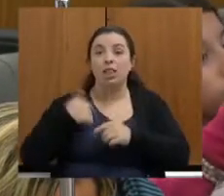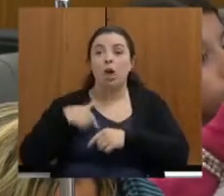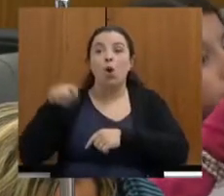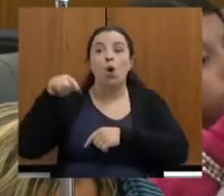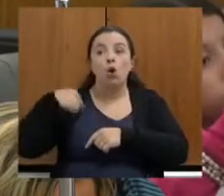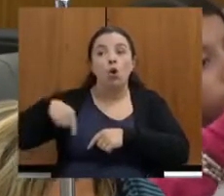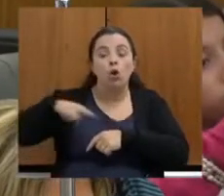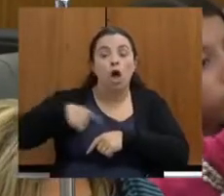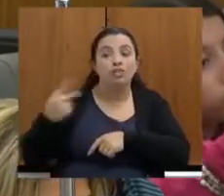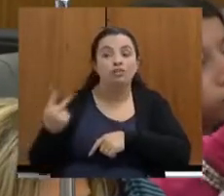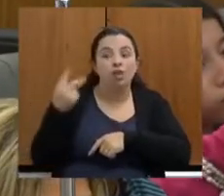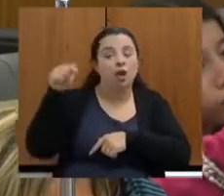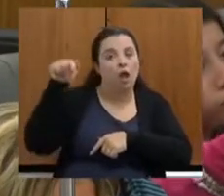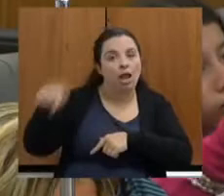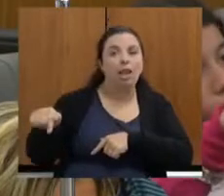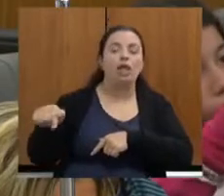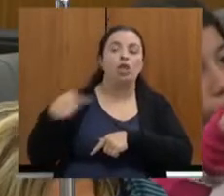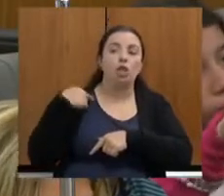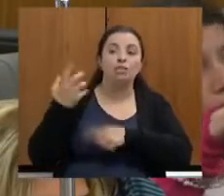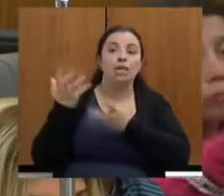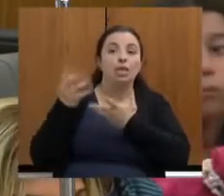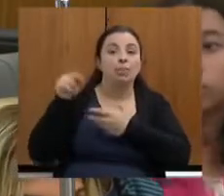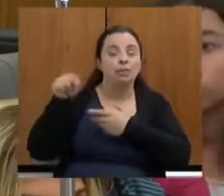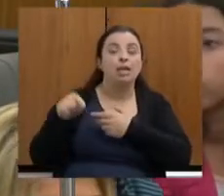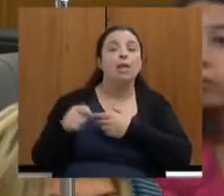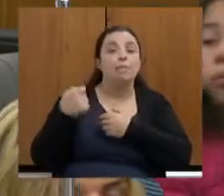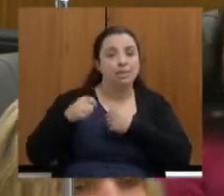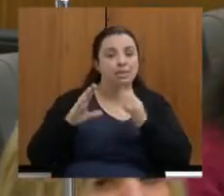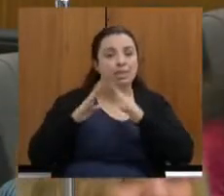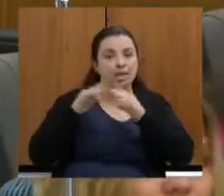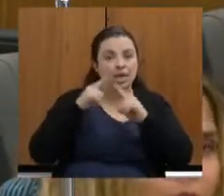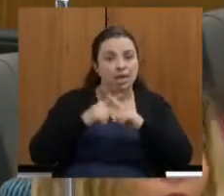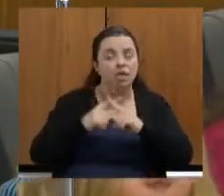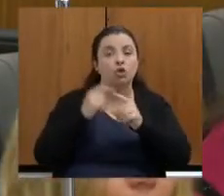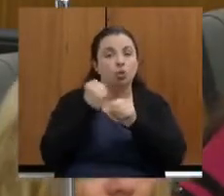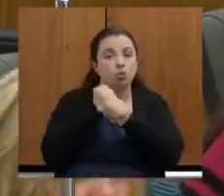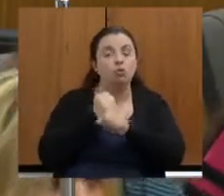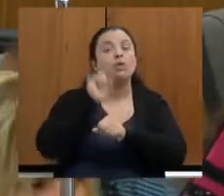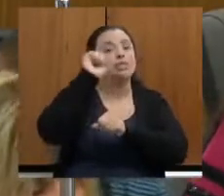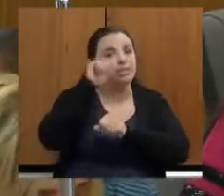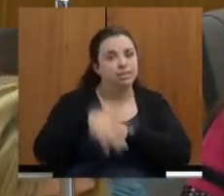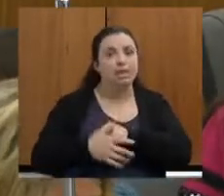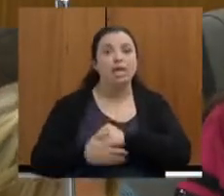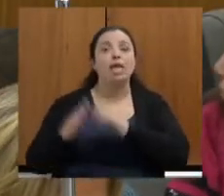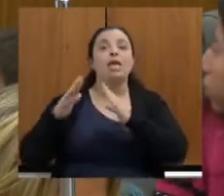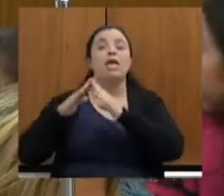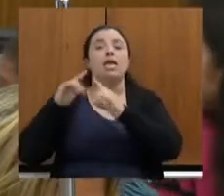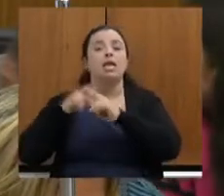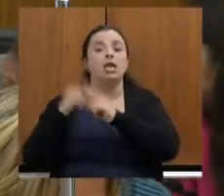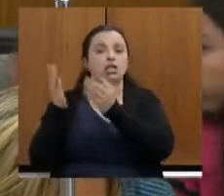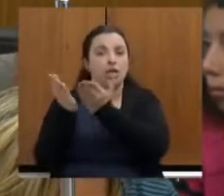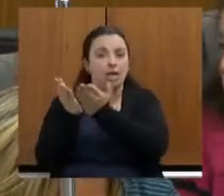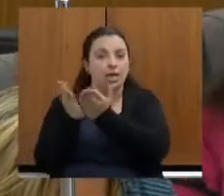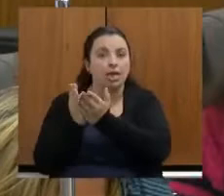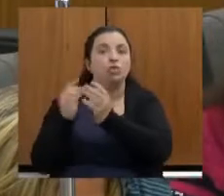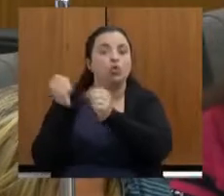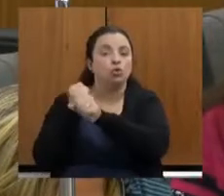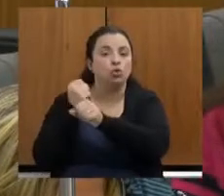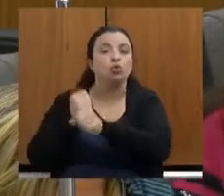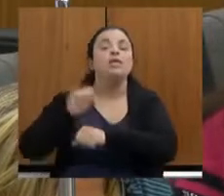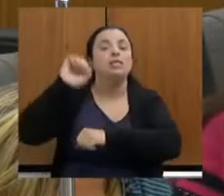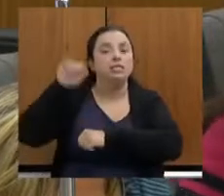construir nossa igreja tem tem que construir a igreja evangélica tem que seja duas que seja três